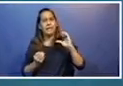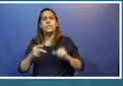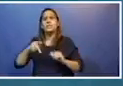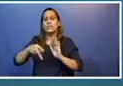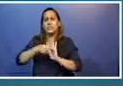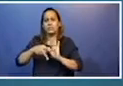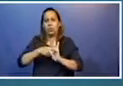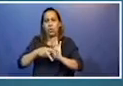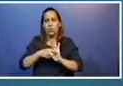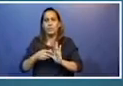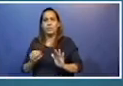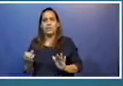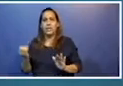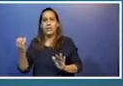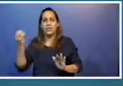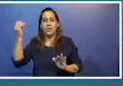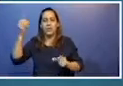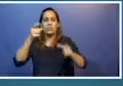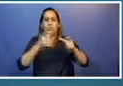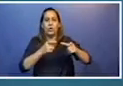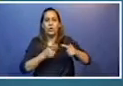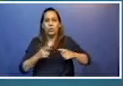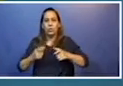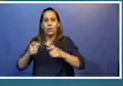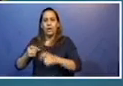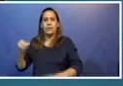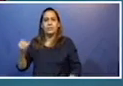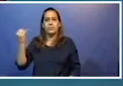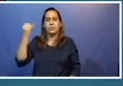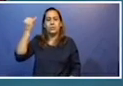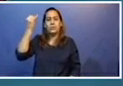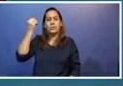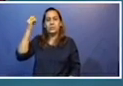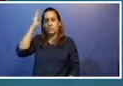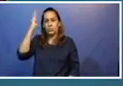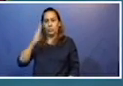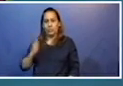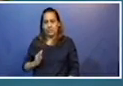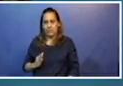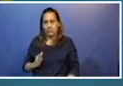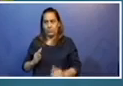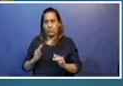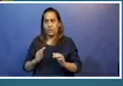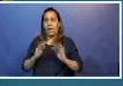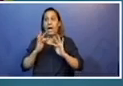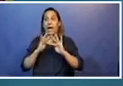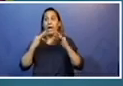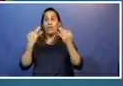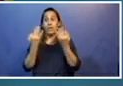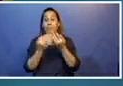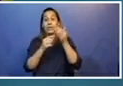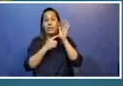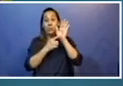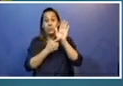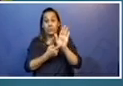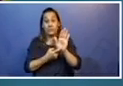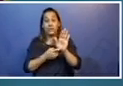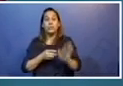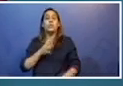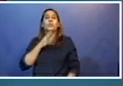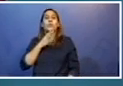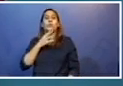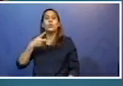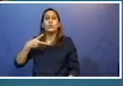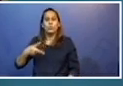outros lugares importantes do nosso país. A família mostrada na foto conheceu os dois